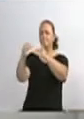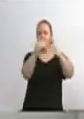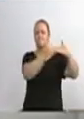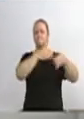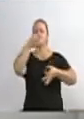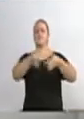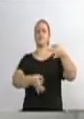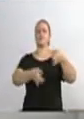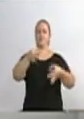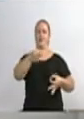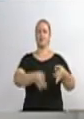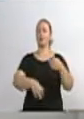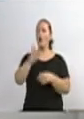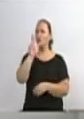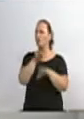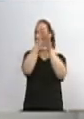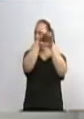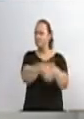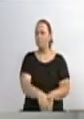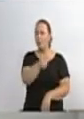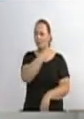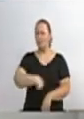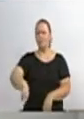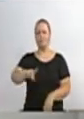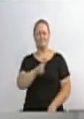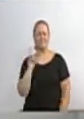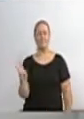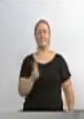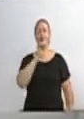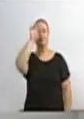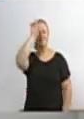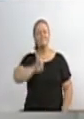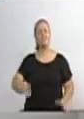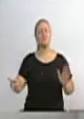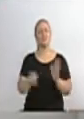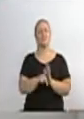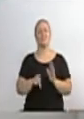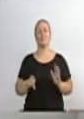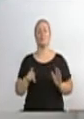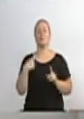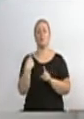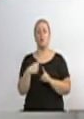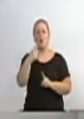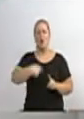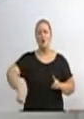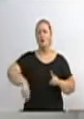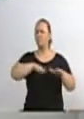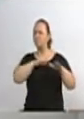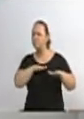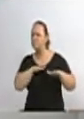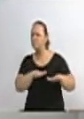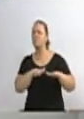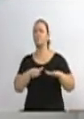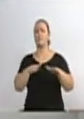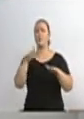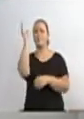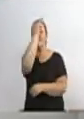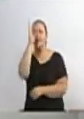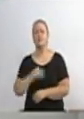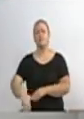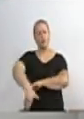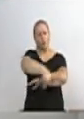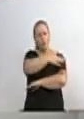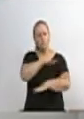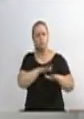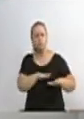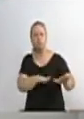vão derrubar os nossos princípios, os nossos direitos que movem milhões e milhões de brasileiros nas ruas